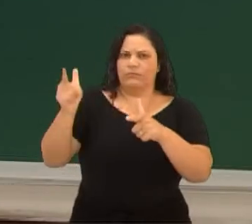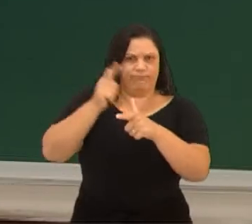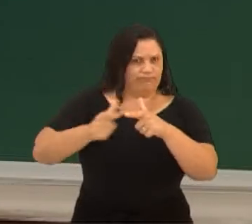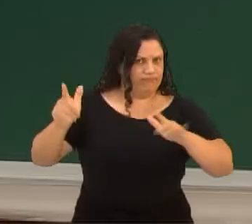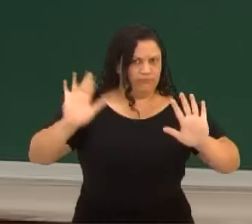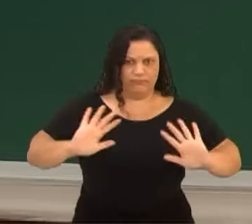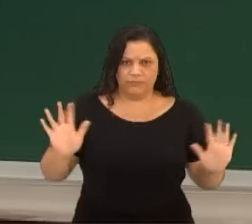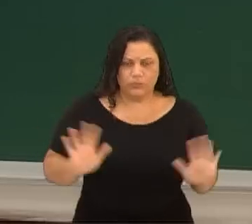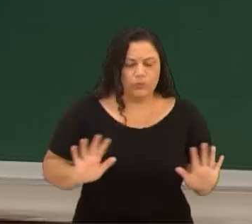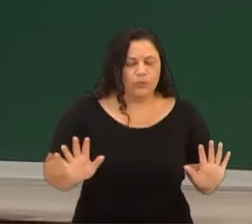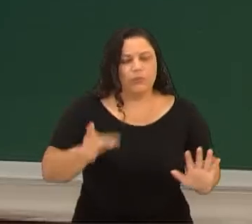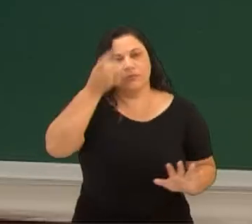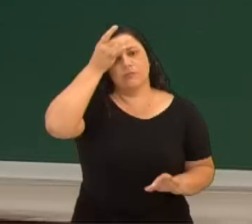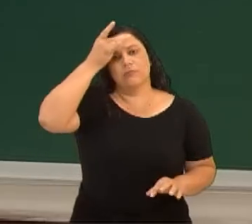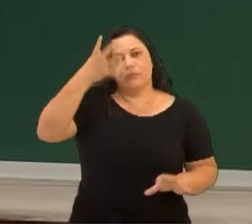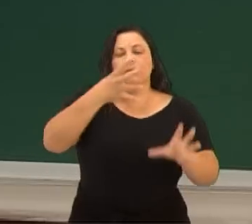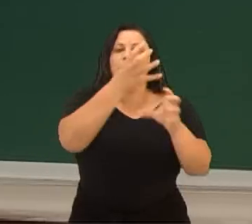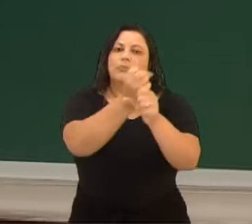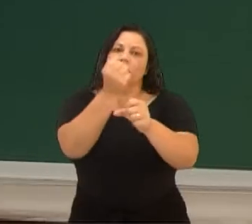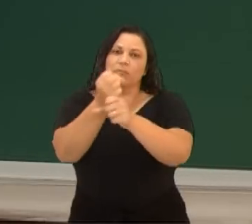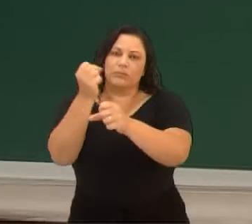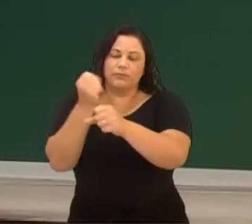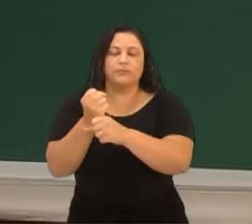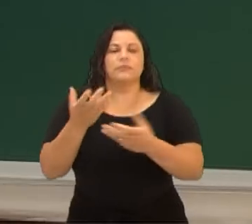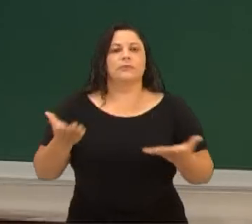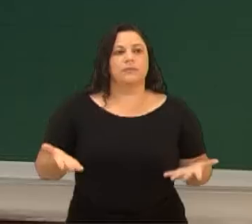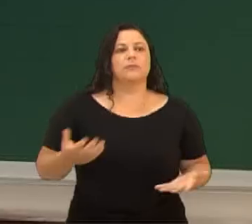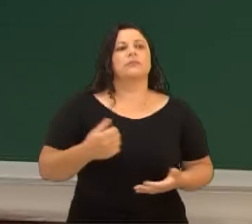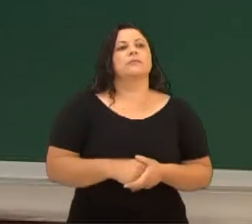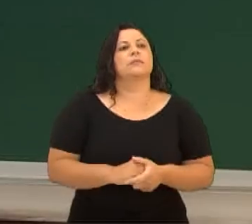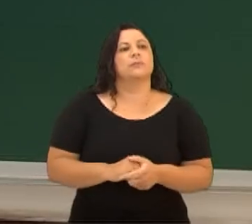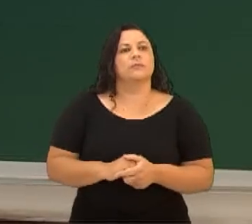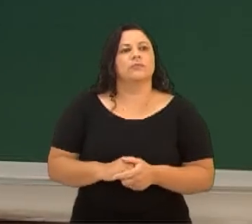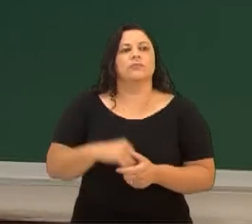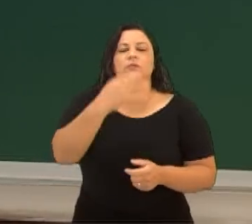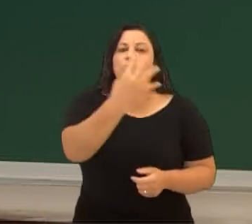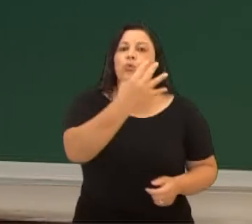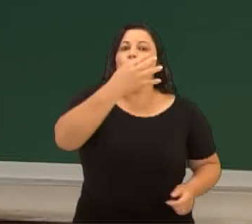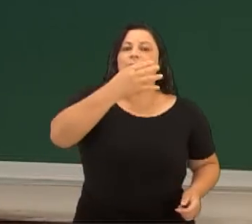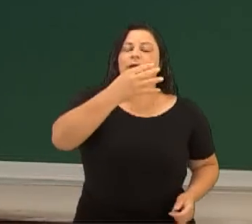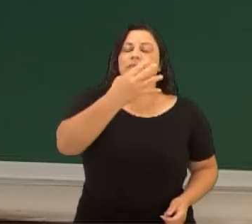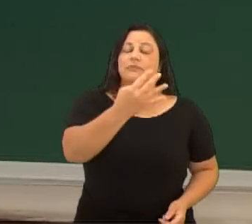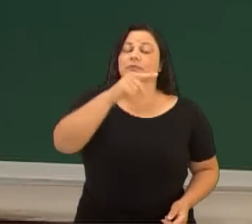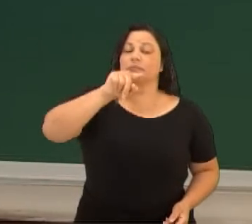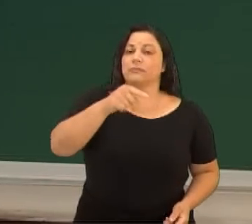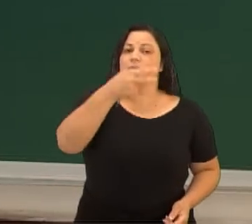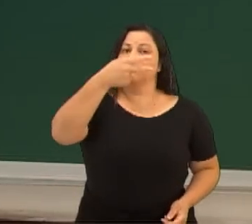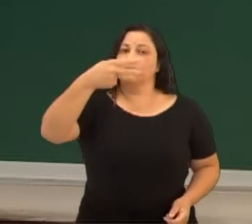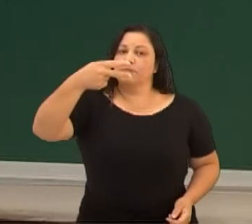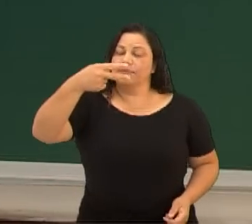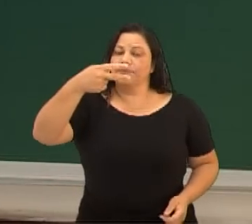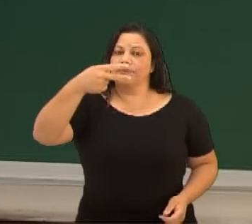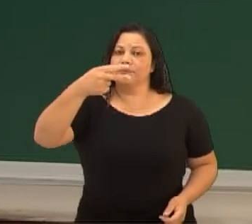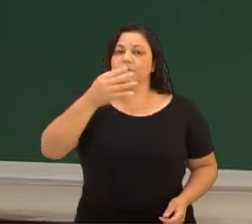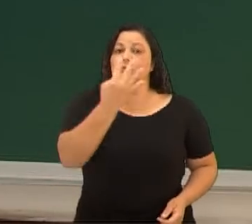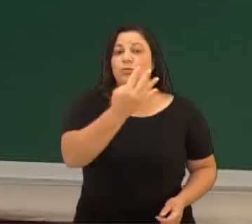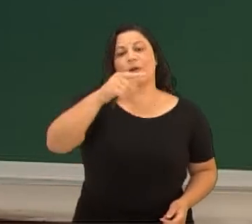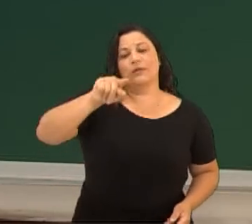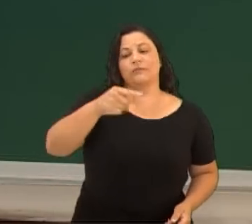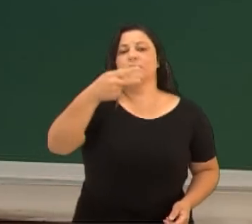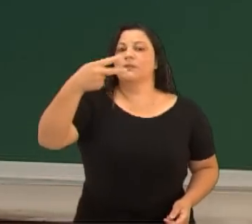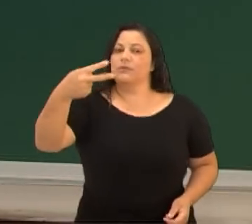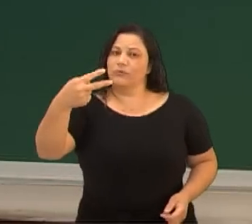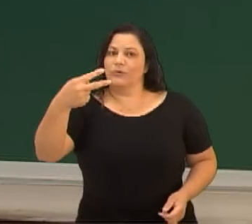ficar mais fácil a nossa conta. Então, ao invés de a gente considerar aqui 4,20, vamos considerar